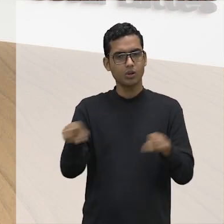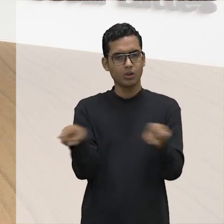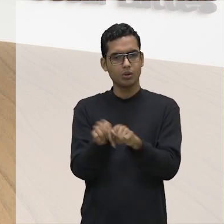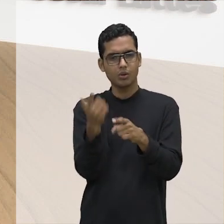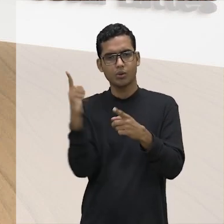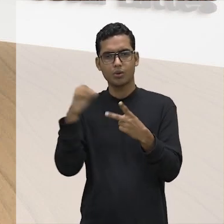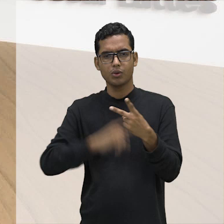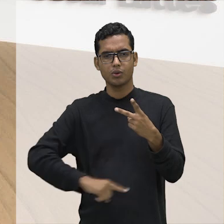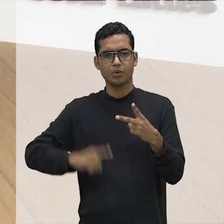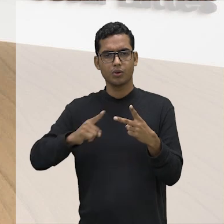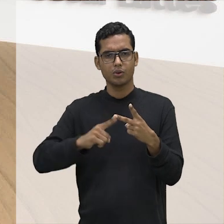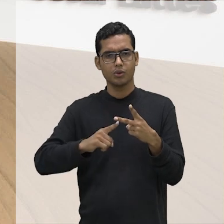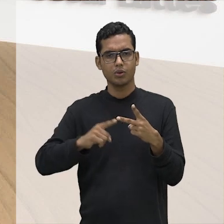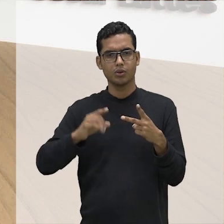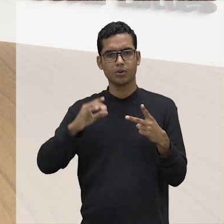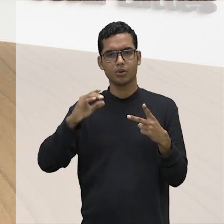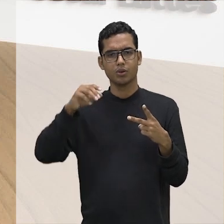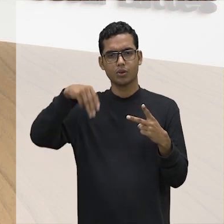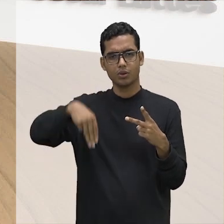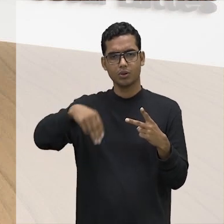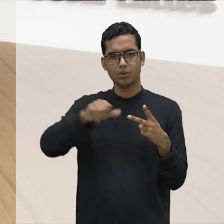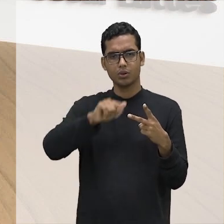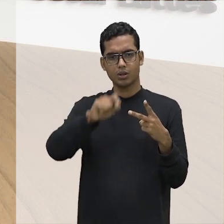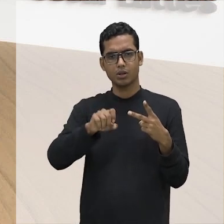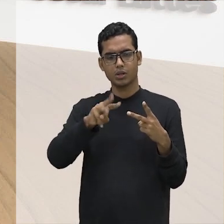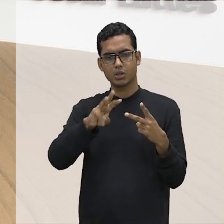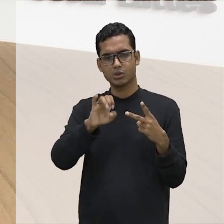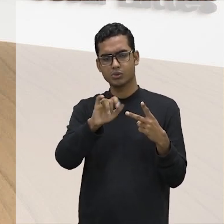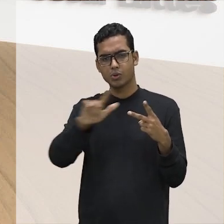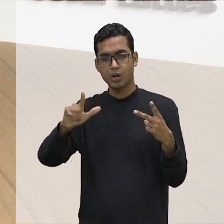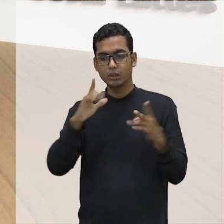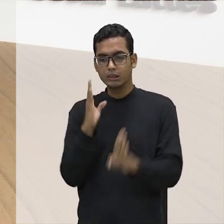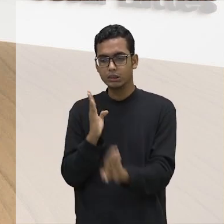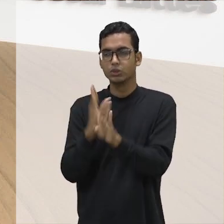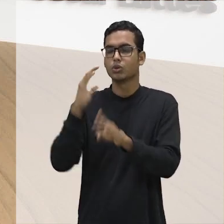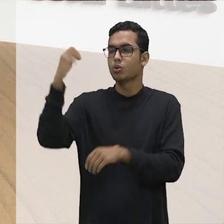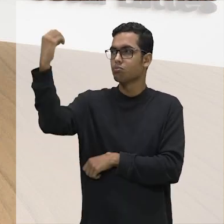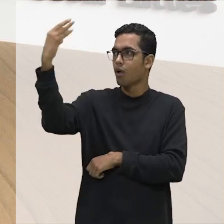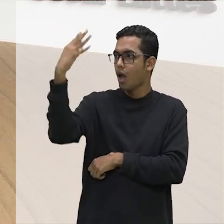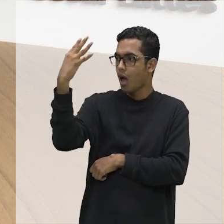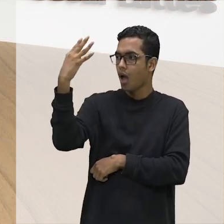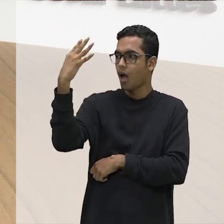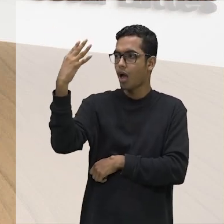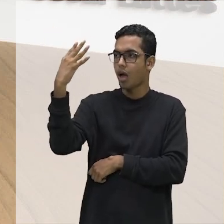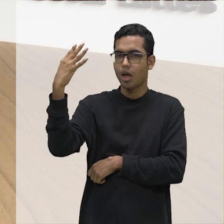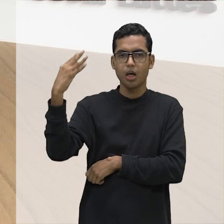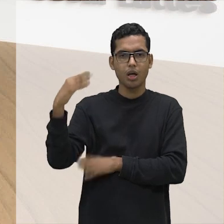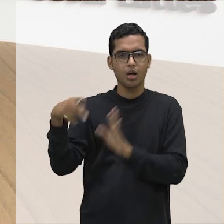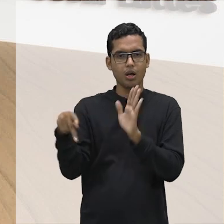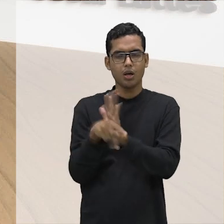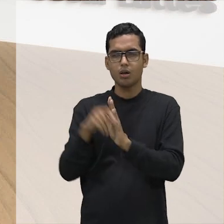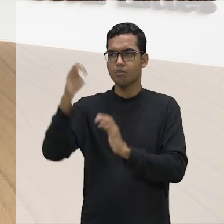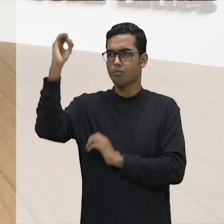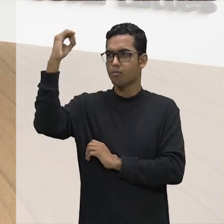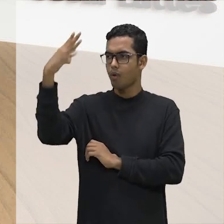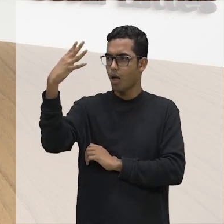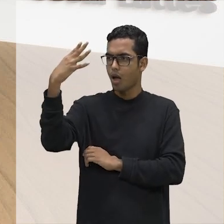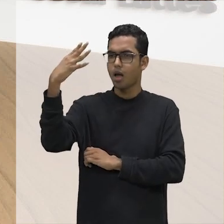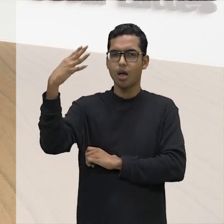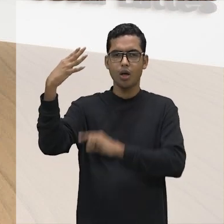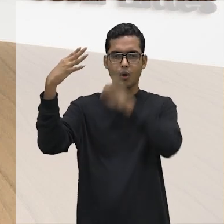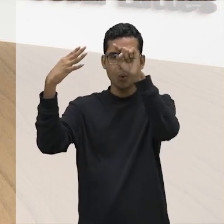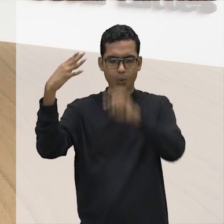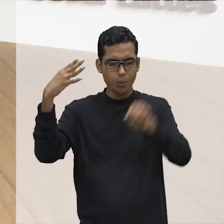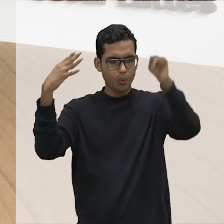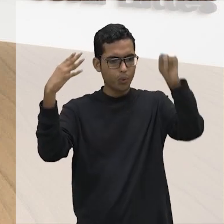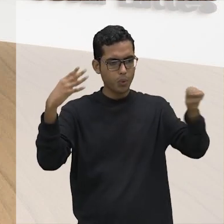Clerk Maxwell, que descobriu a natureza da luz, né? A luz como uma onda eletromagnética. Então, também trabalhos